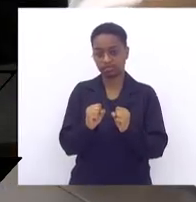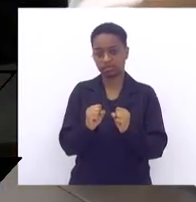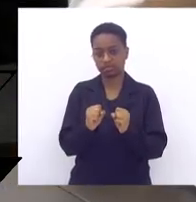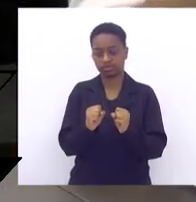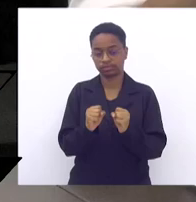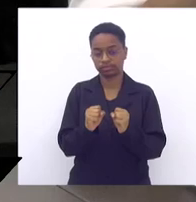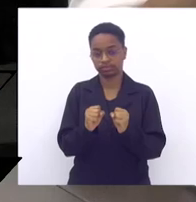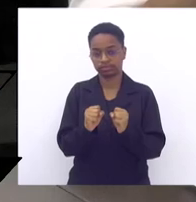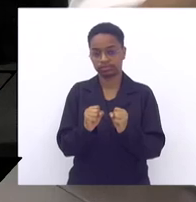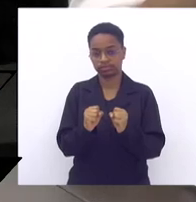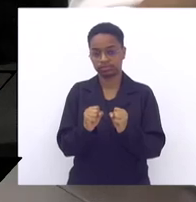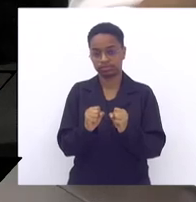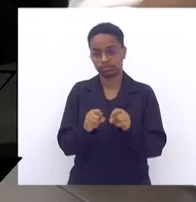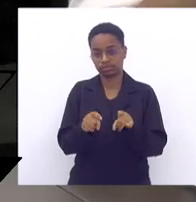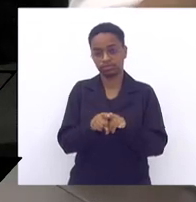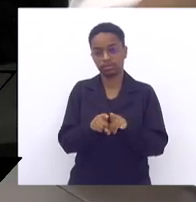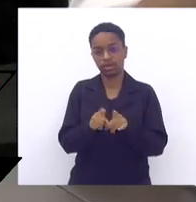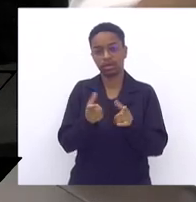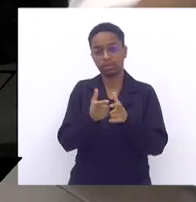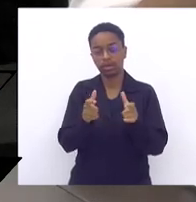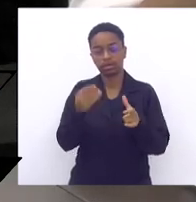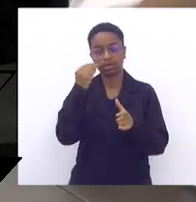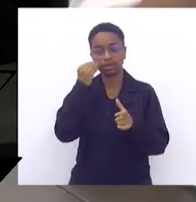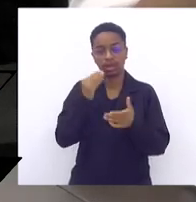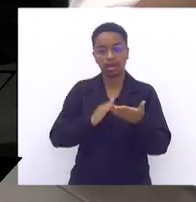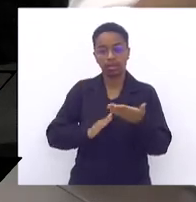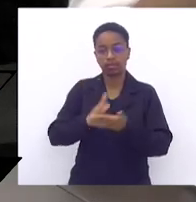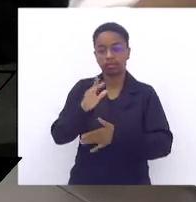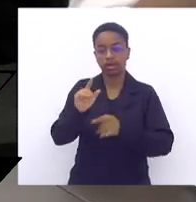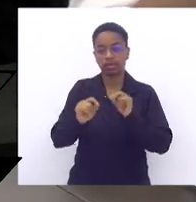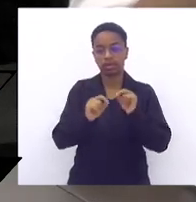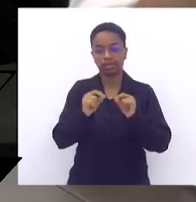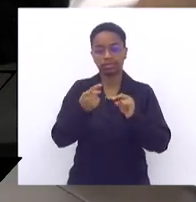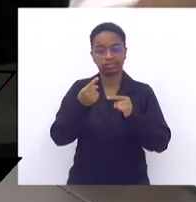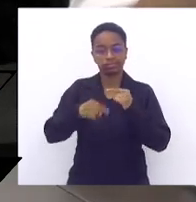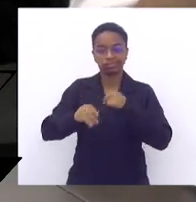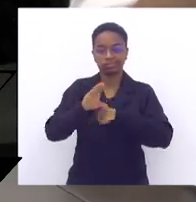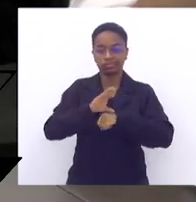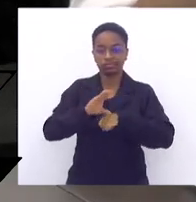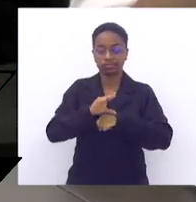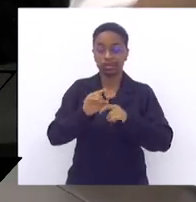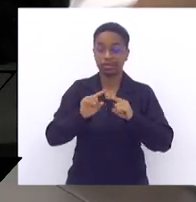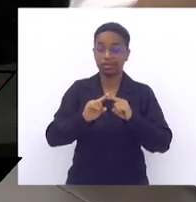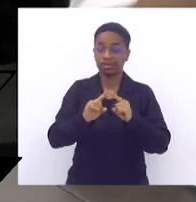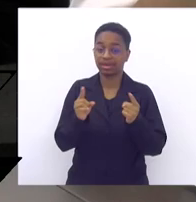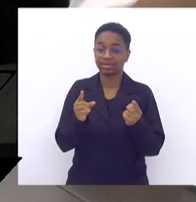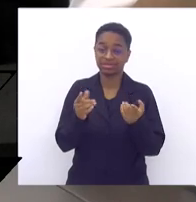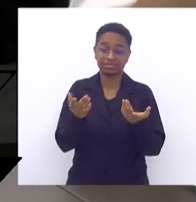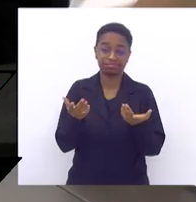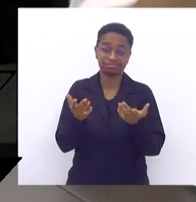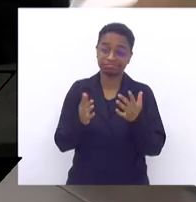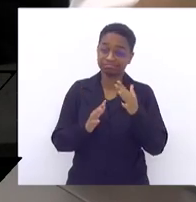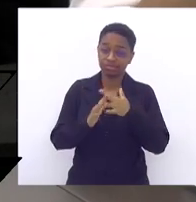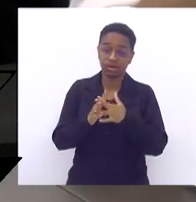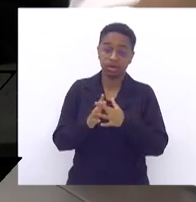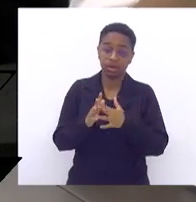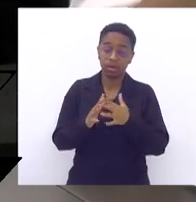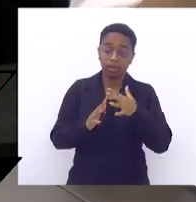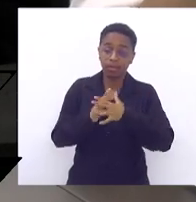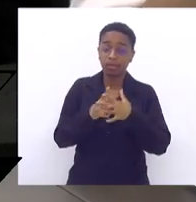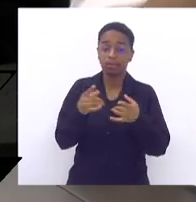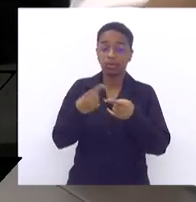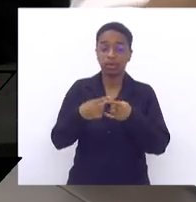ter até a maioria para provar agora que é inconstitucionalidade. Mas isso seria de tal maneira que o projeto continuaria na pauta,